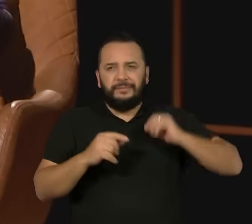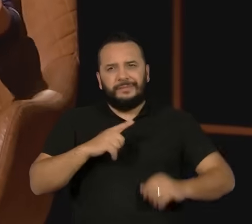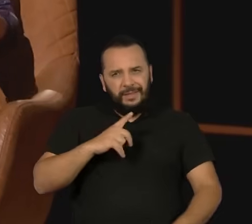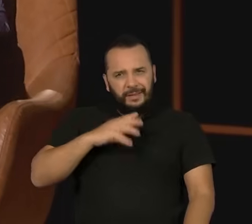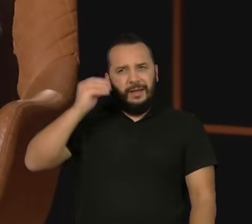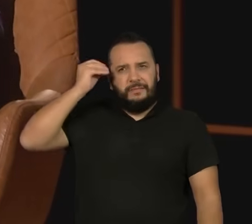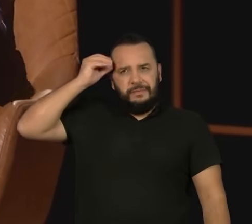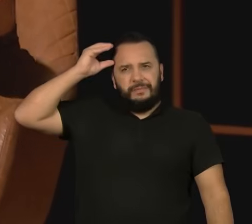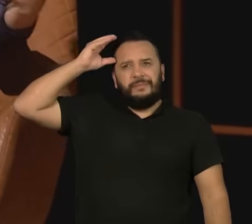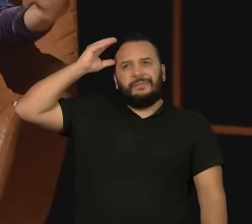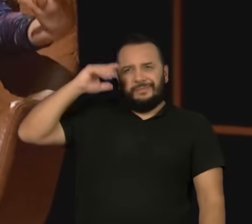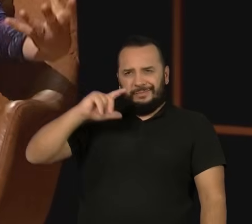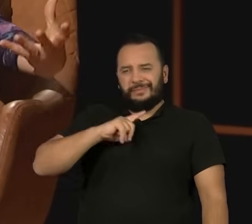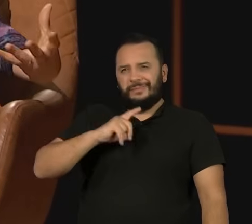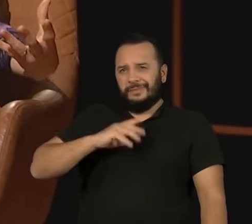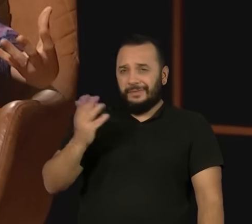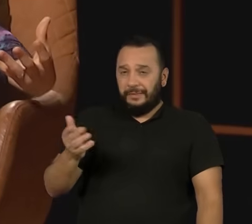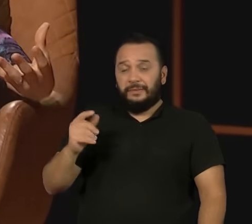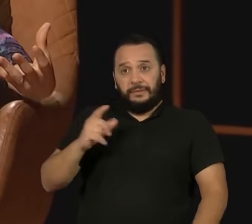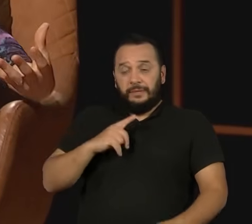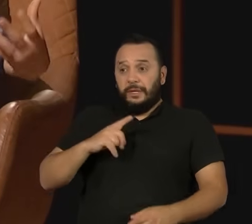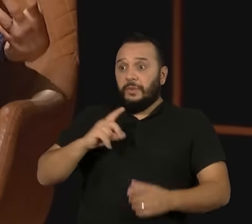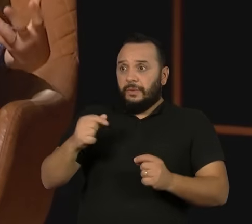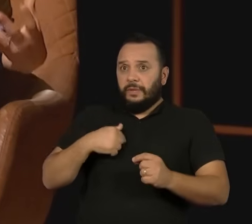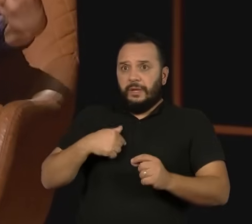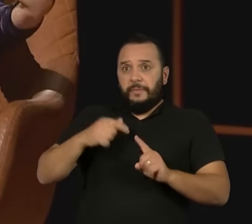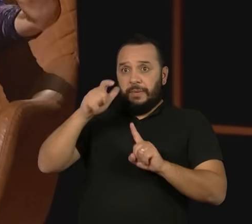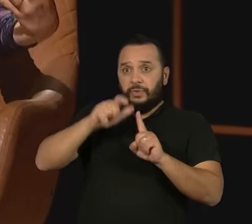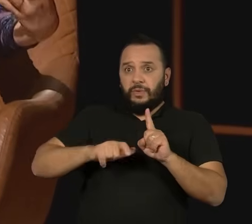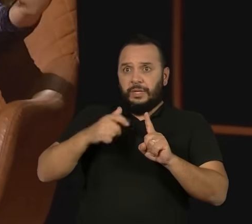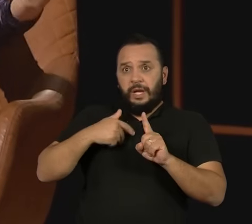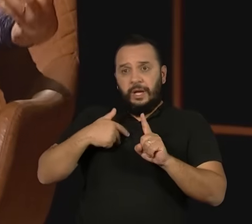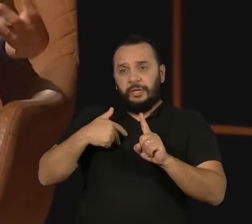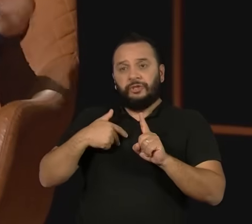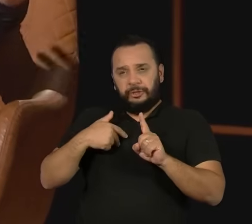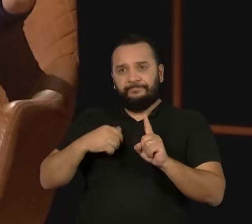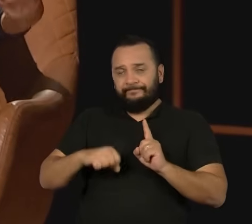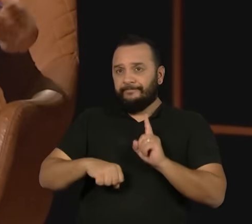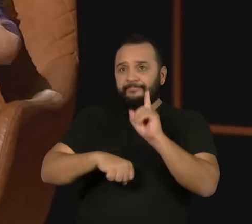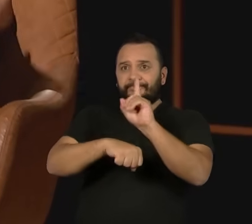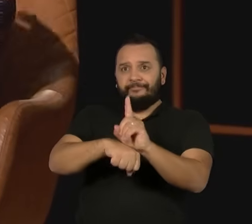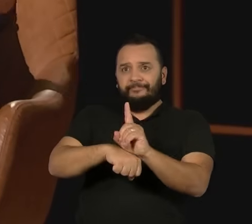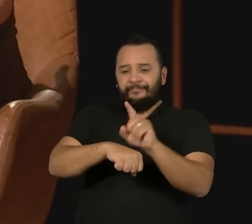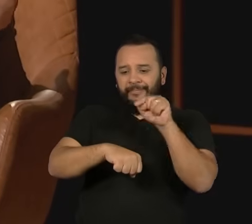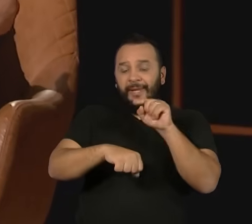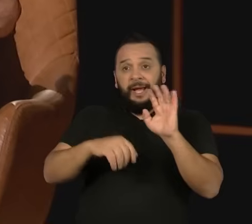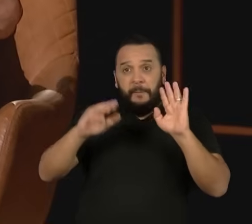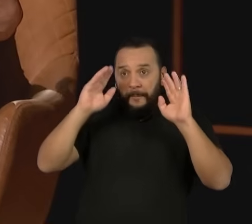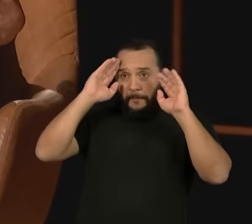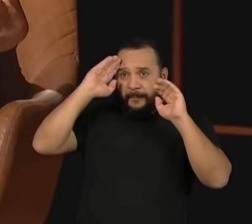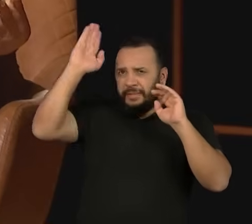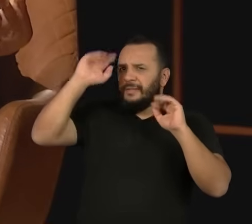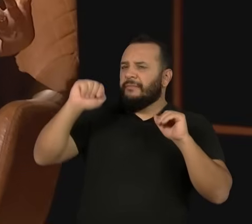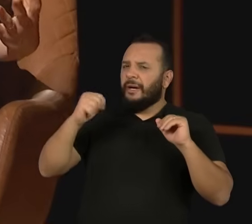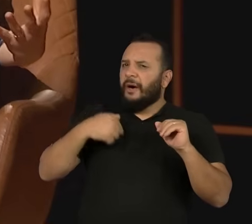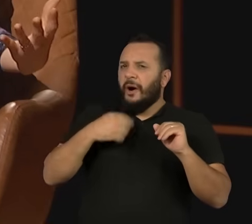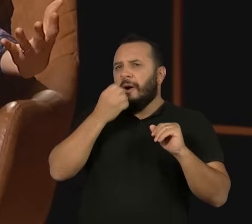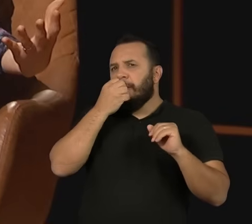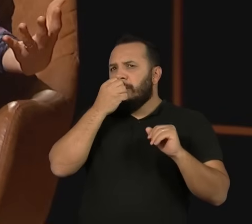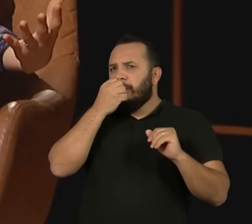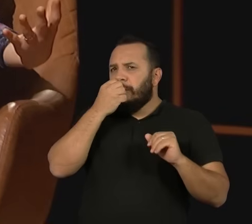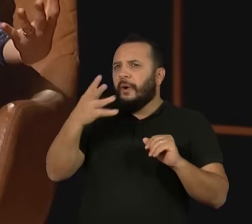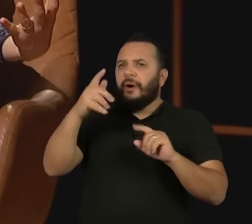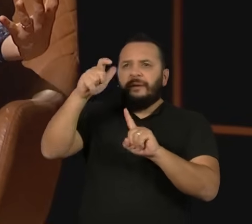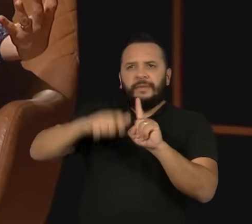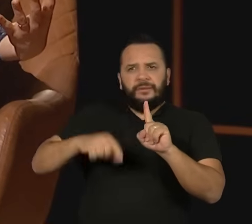repente, você se vê tendo um papel de peso, um papel importante, bacana, uma boa personagem, mas que você